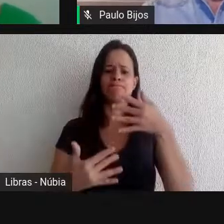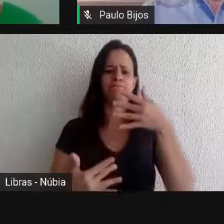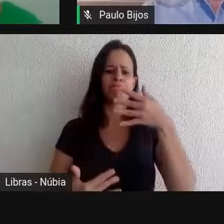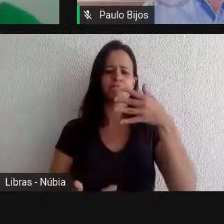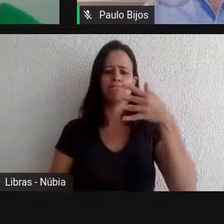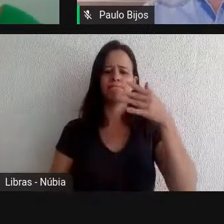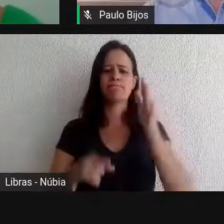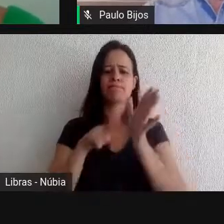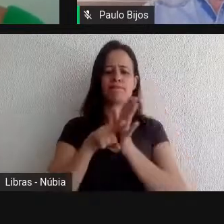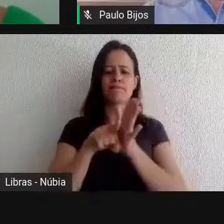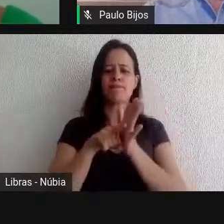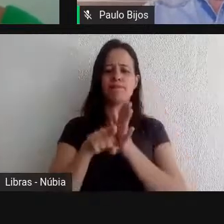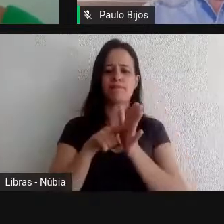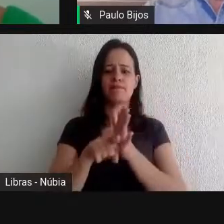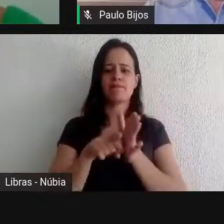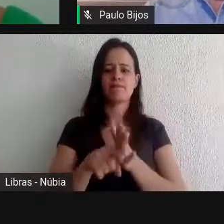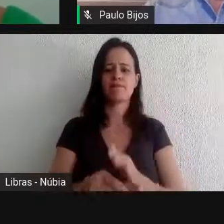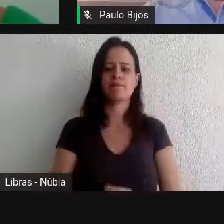nossa audiência.